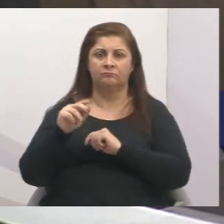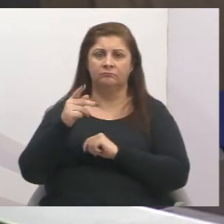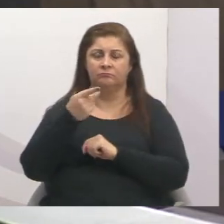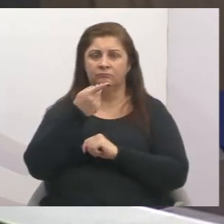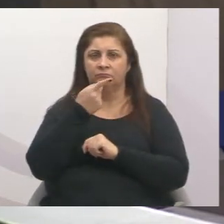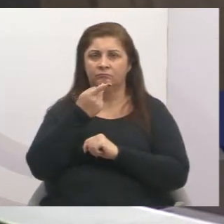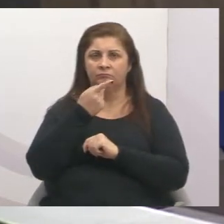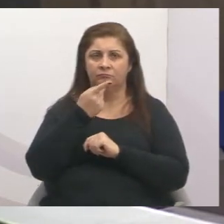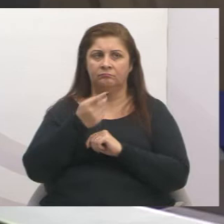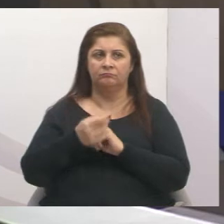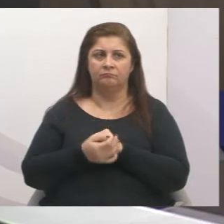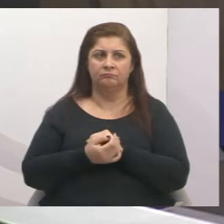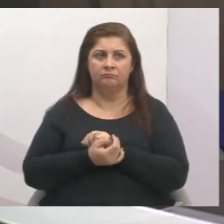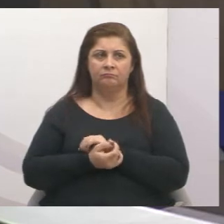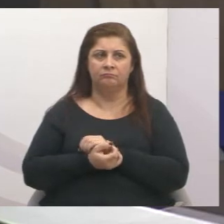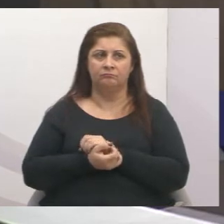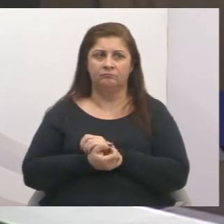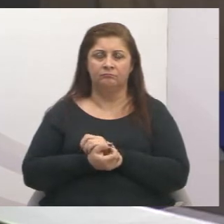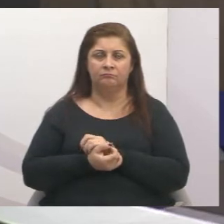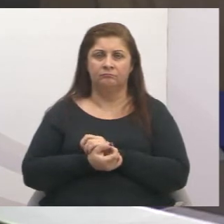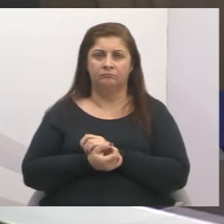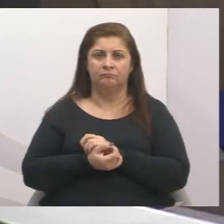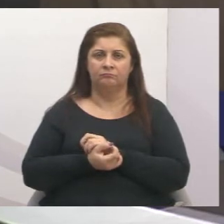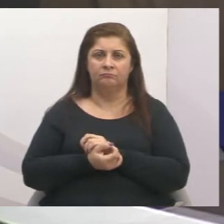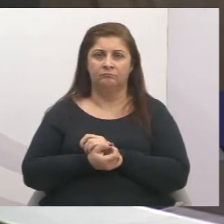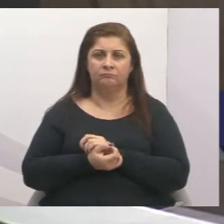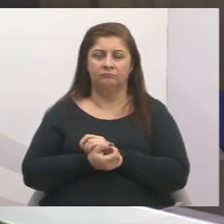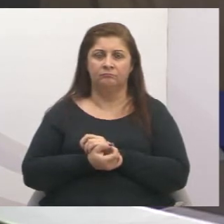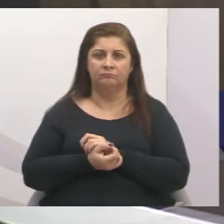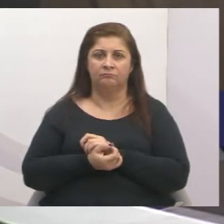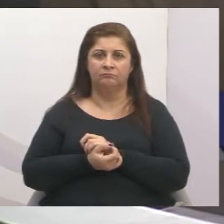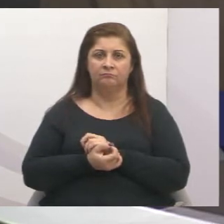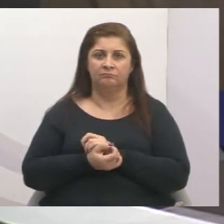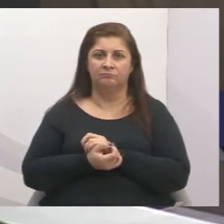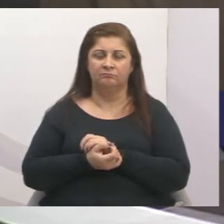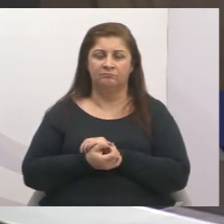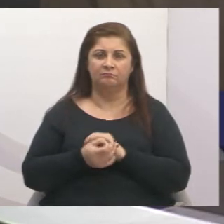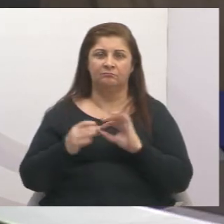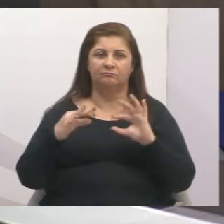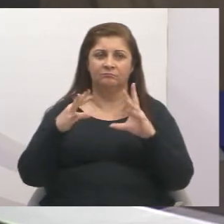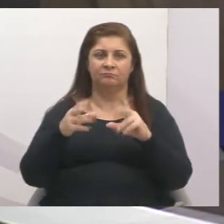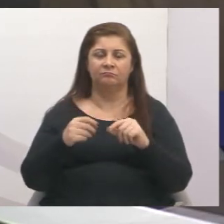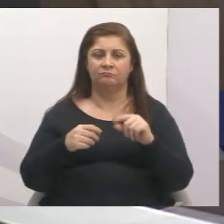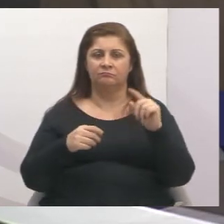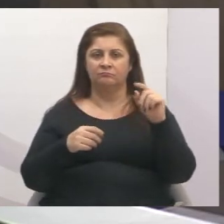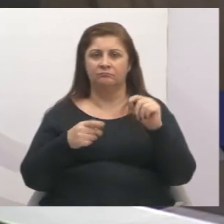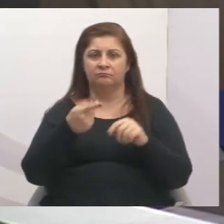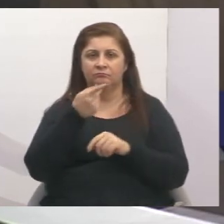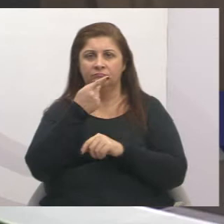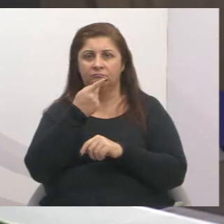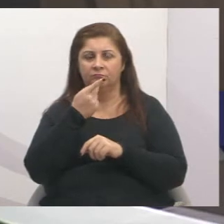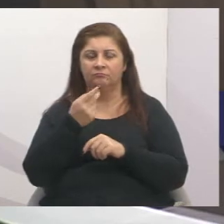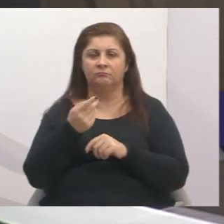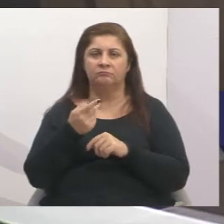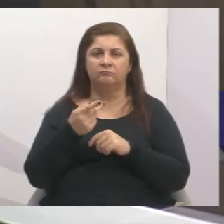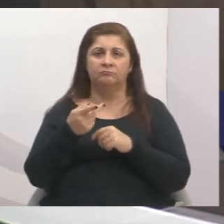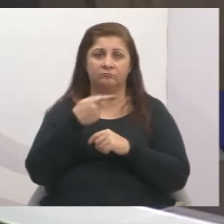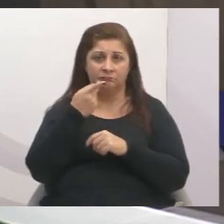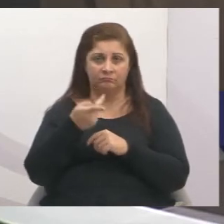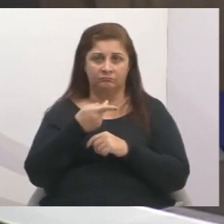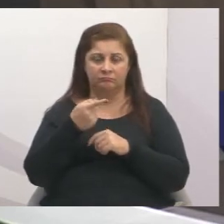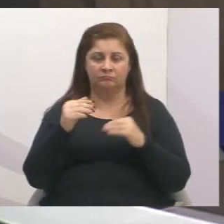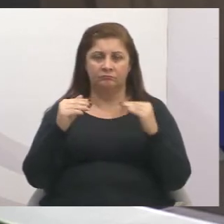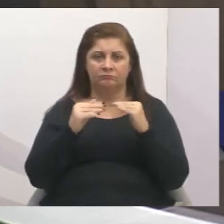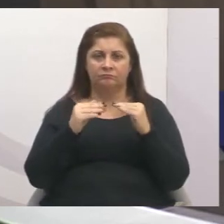Hernani Barretos. Viu, Hernani? Tudo que você decidir que seja de bom para o servidor da cidade de Jacareí, eu